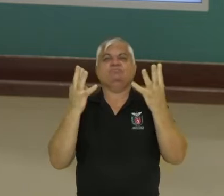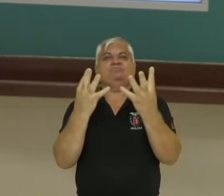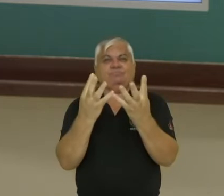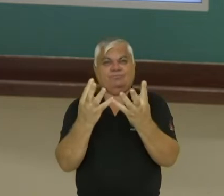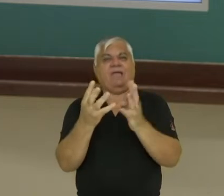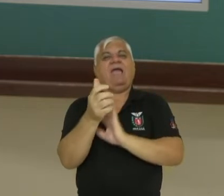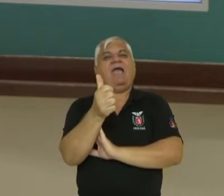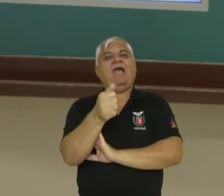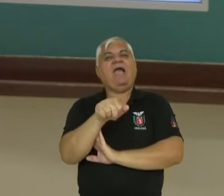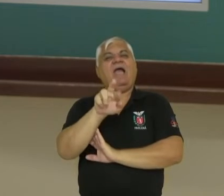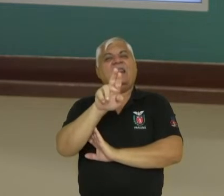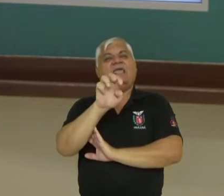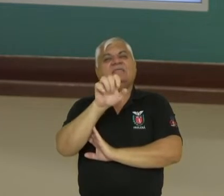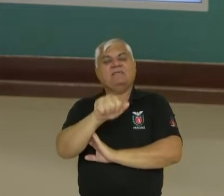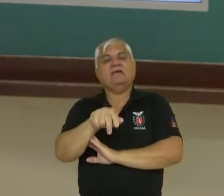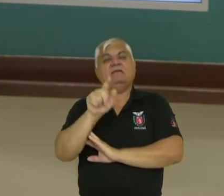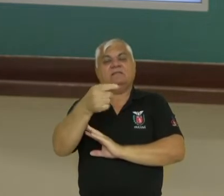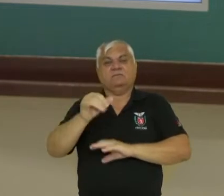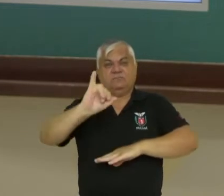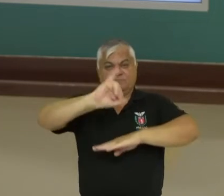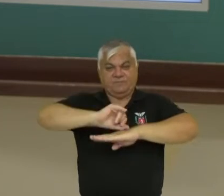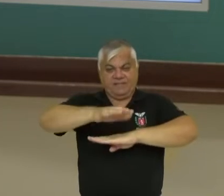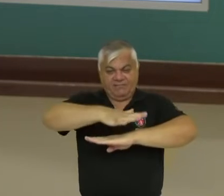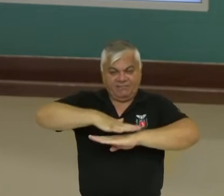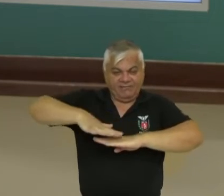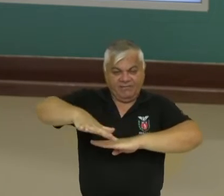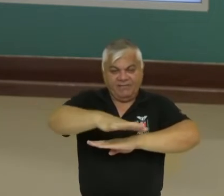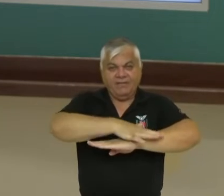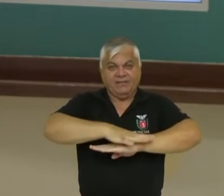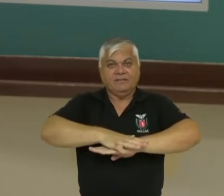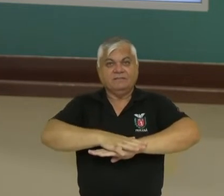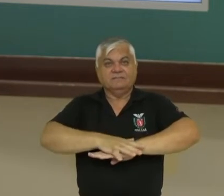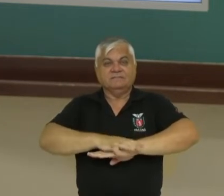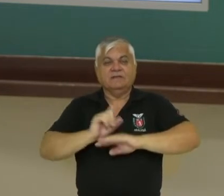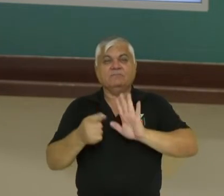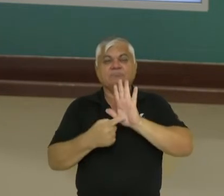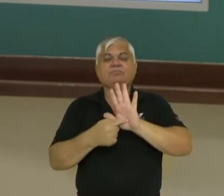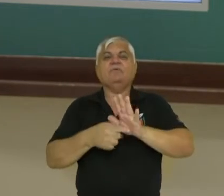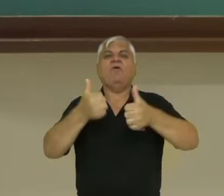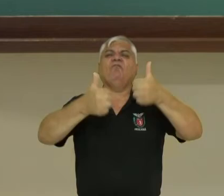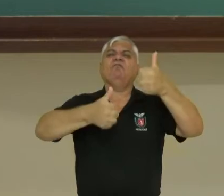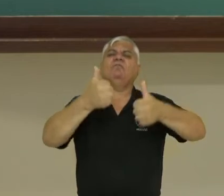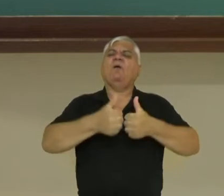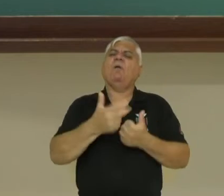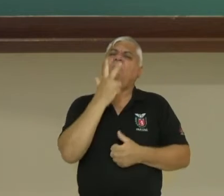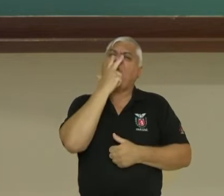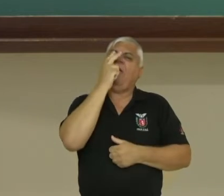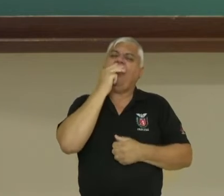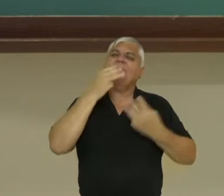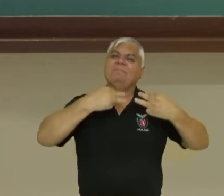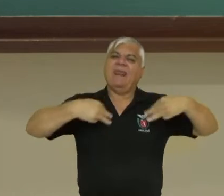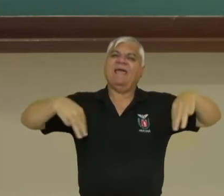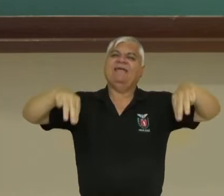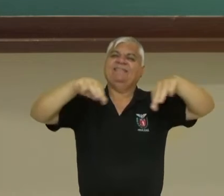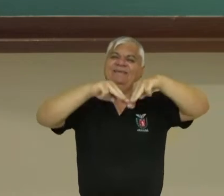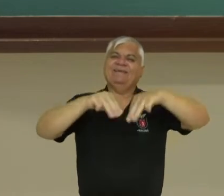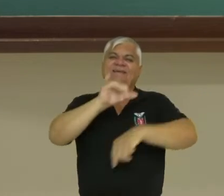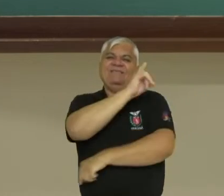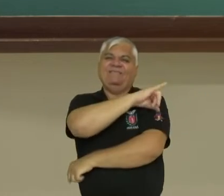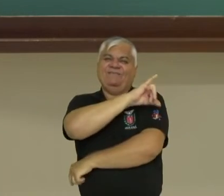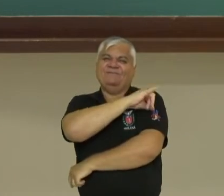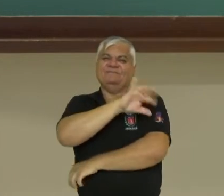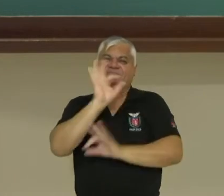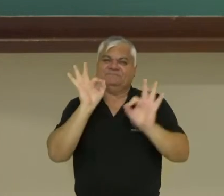redor e o palco ali no meio, né? Então, como um estádio de futebol, como seria como o nosso Maracanã, por exemplo, né?